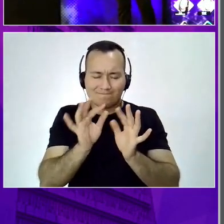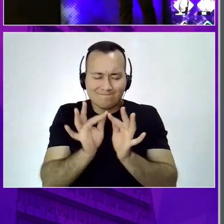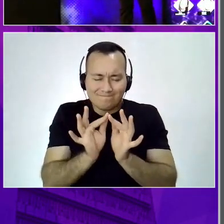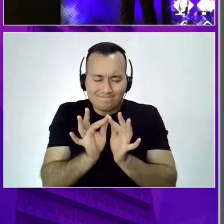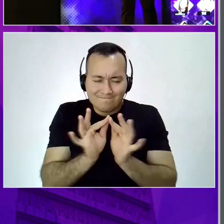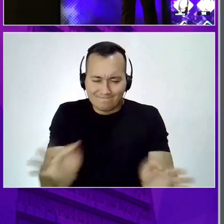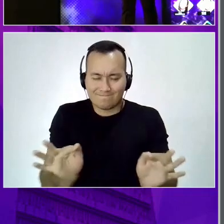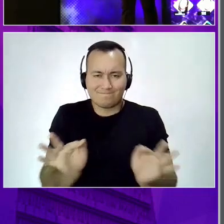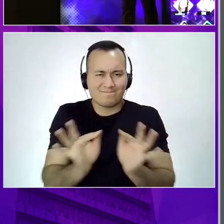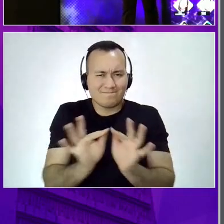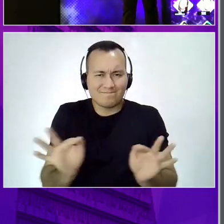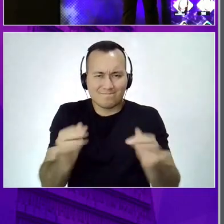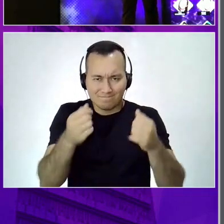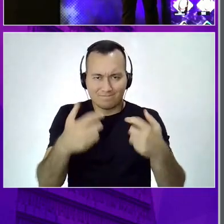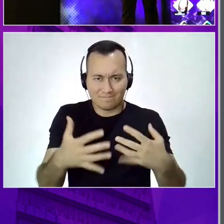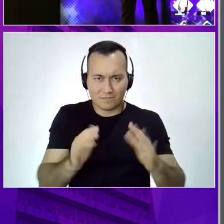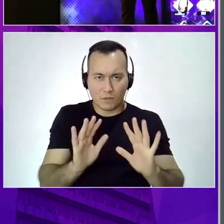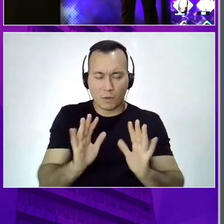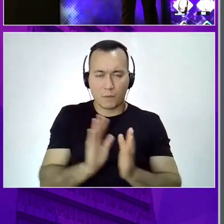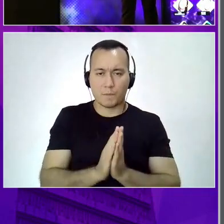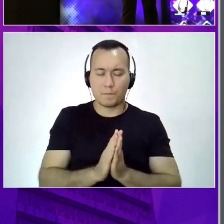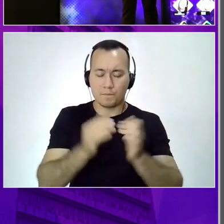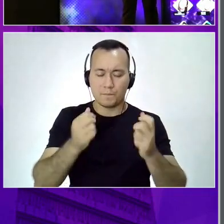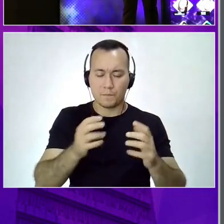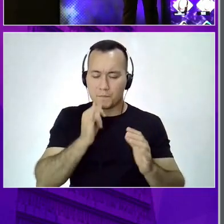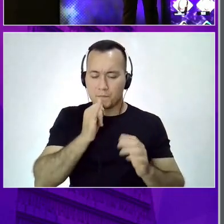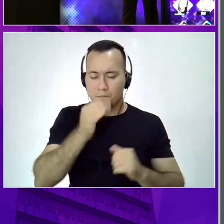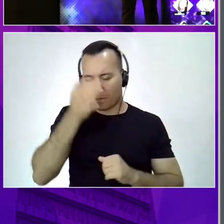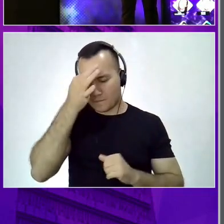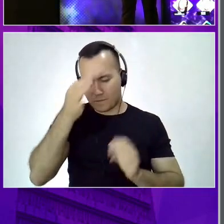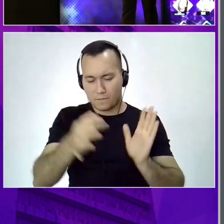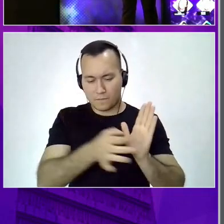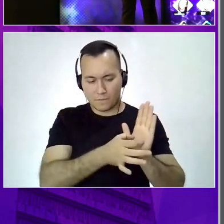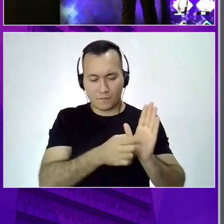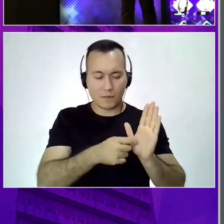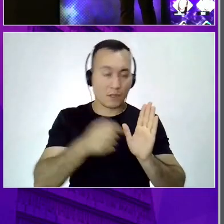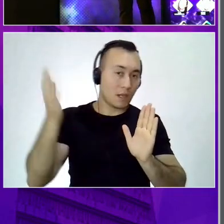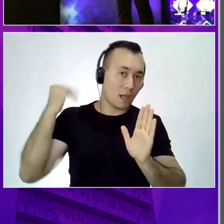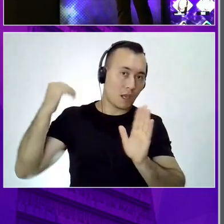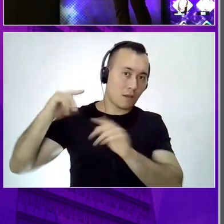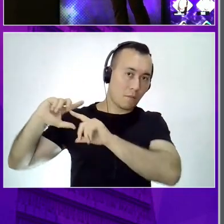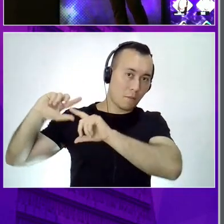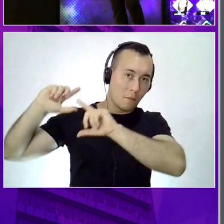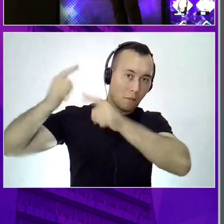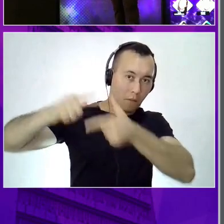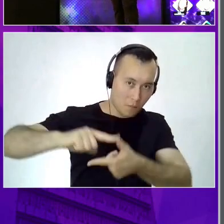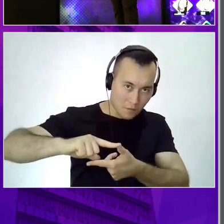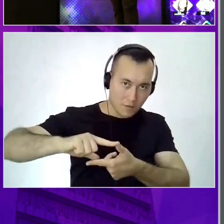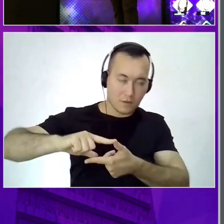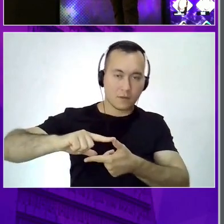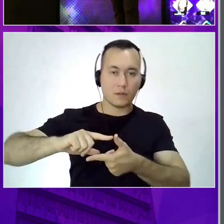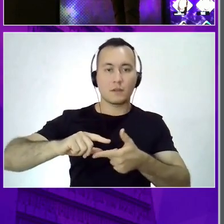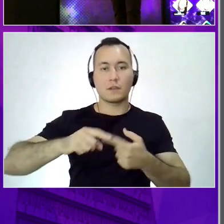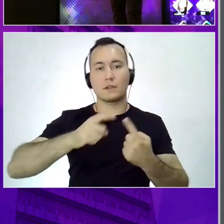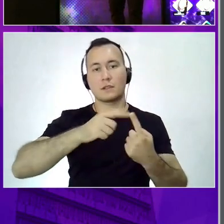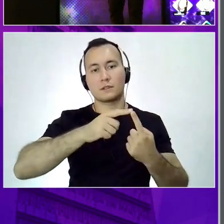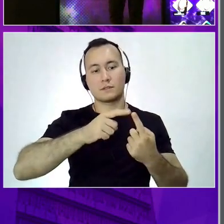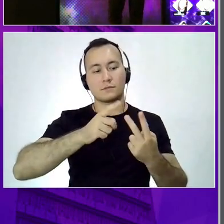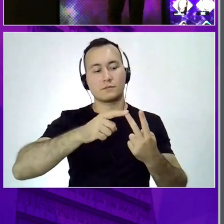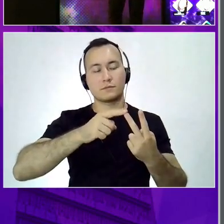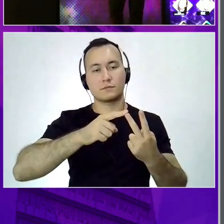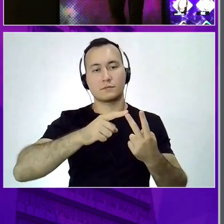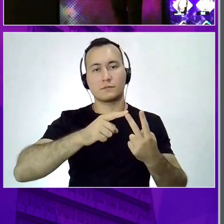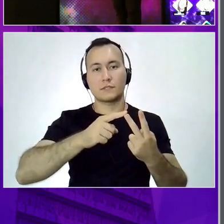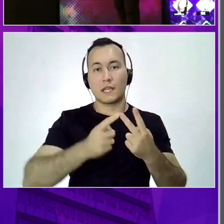simples o que seria a inteligência artificial tradicional, a generativa. Eu vi que o meu colega Léo estava ali, ele explica